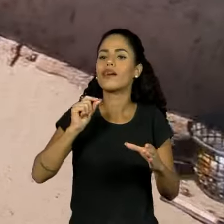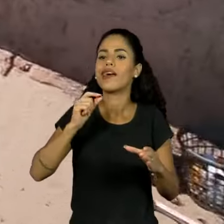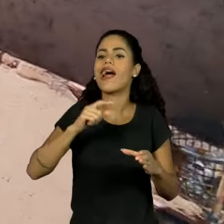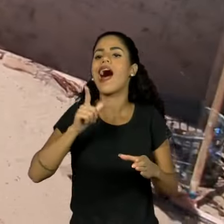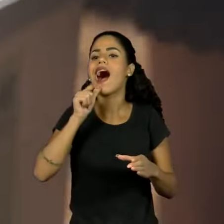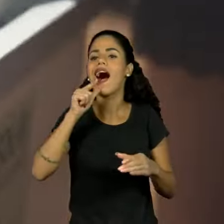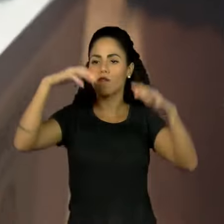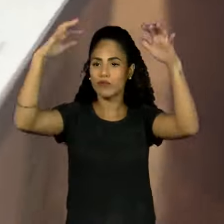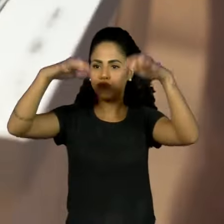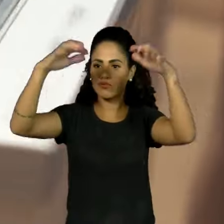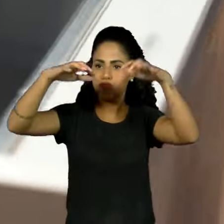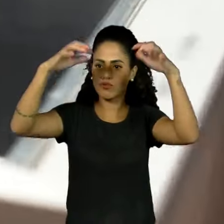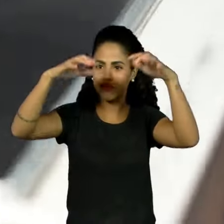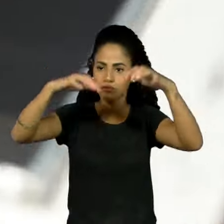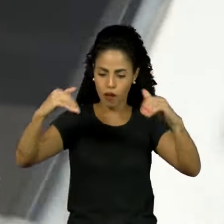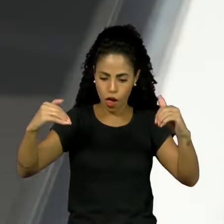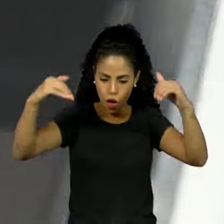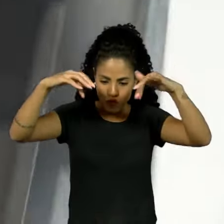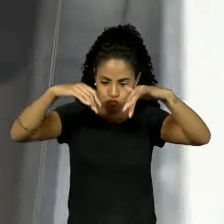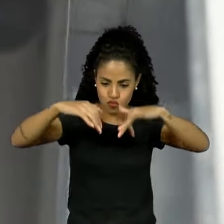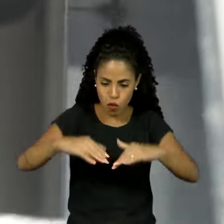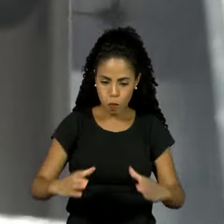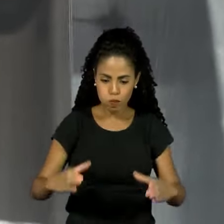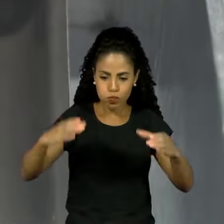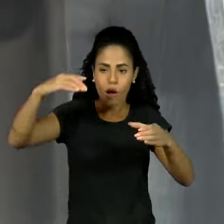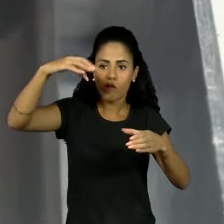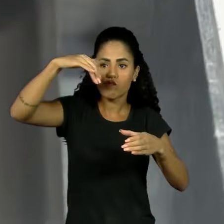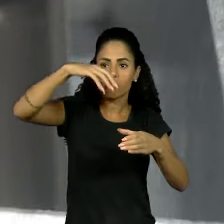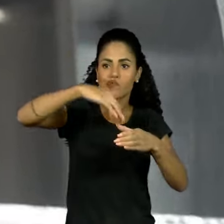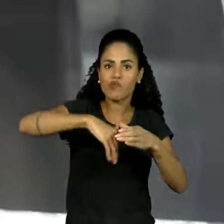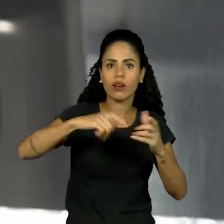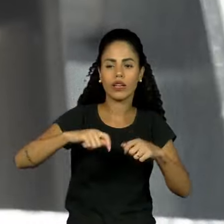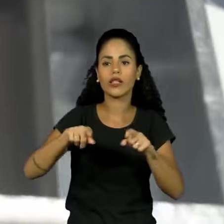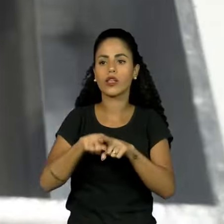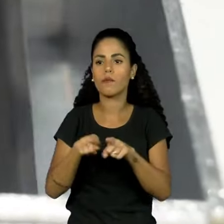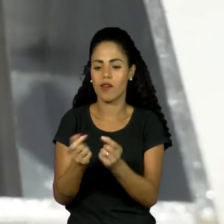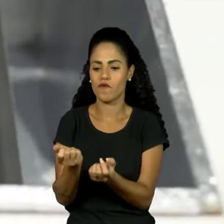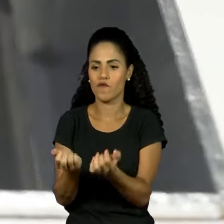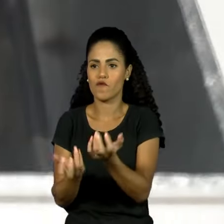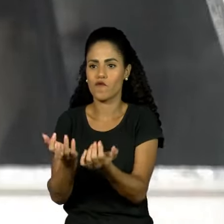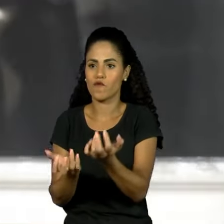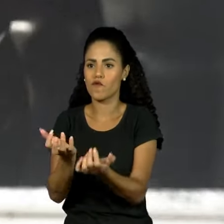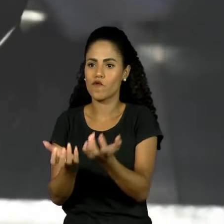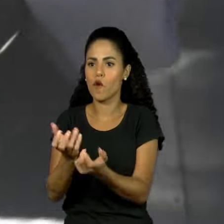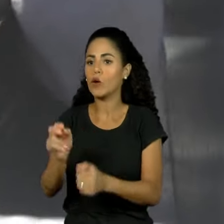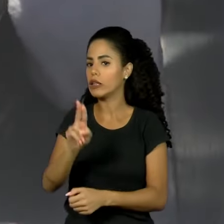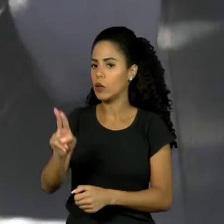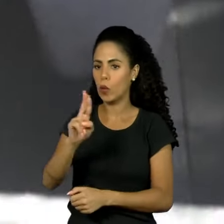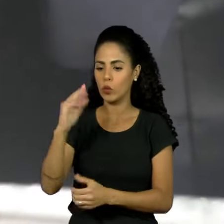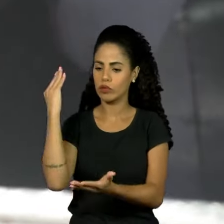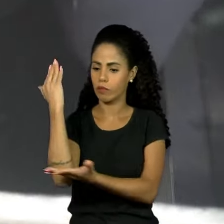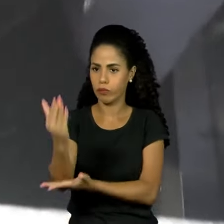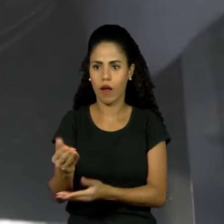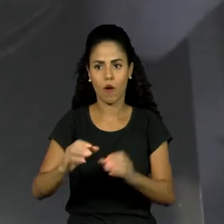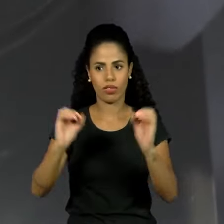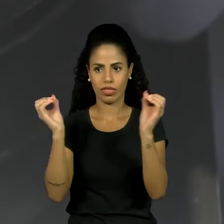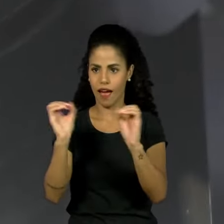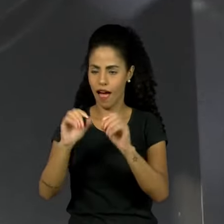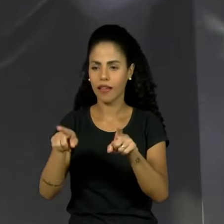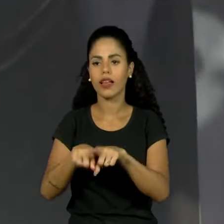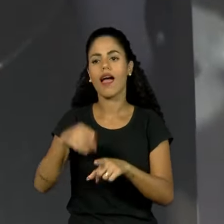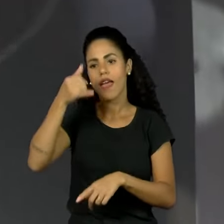temos também o forno solar, né, que não utiliza lenha de jeito nenhum. Isso já reduz o impacto, né, de retirar a